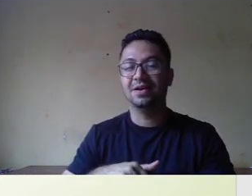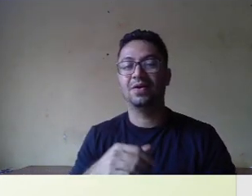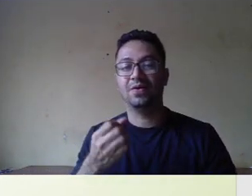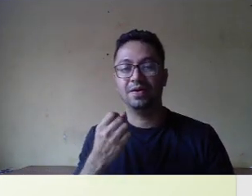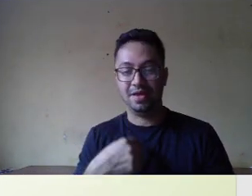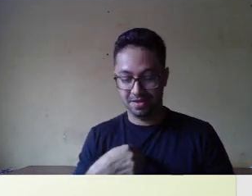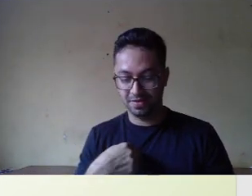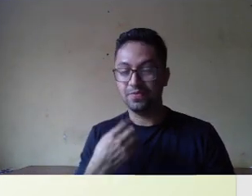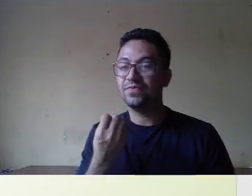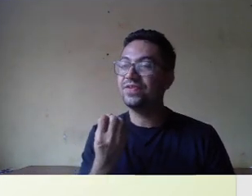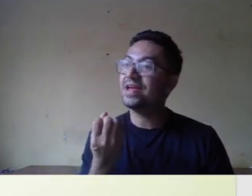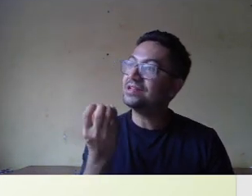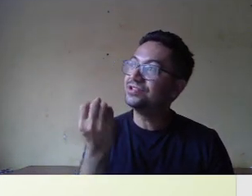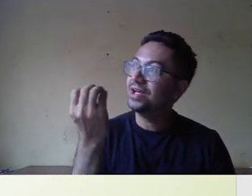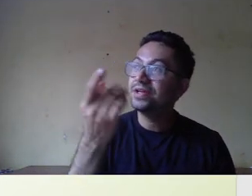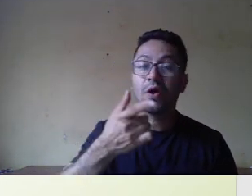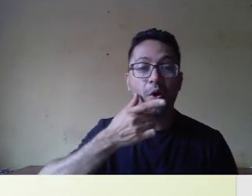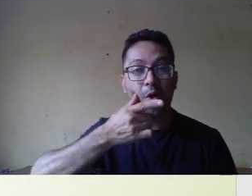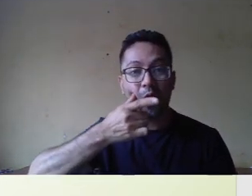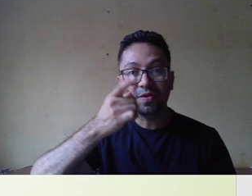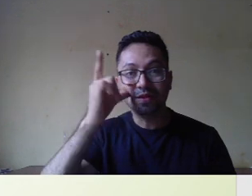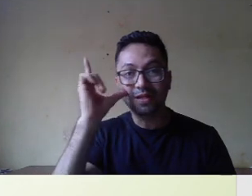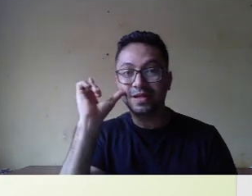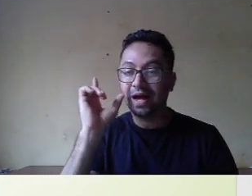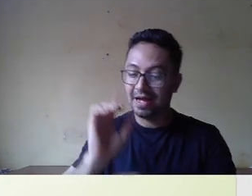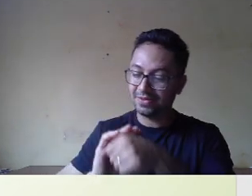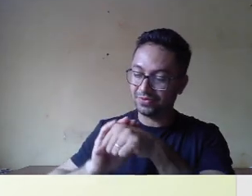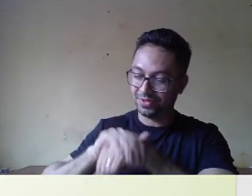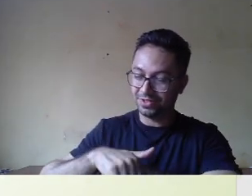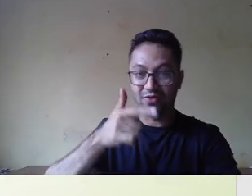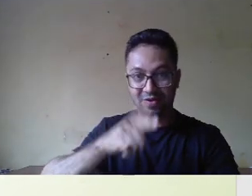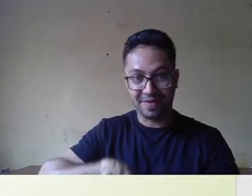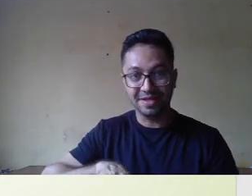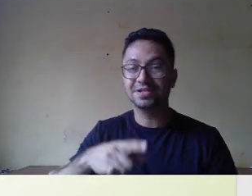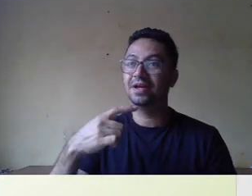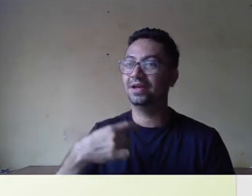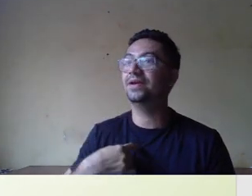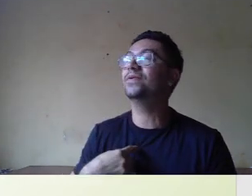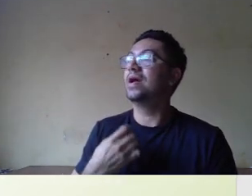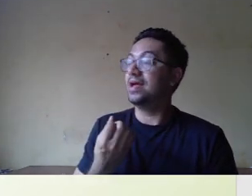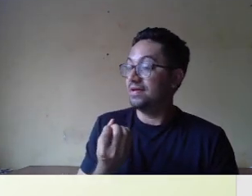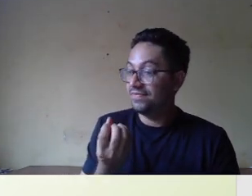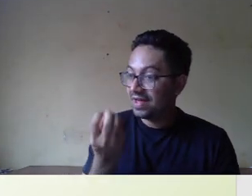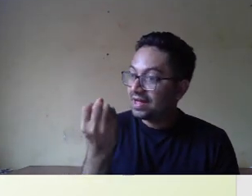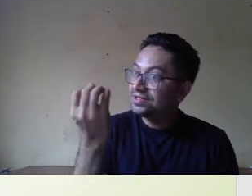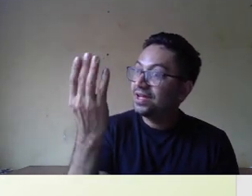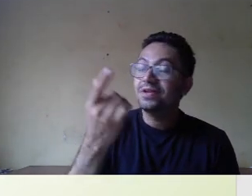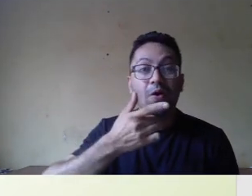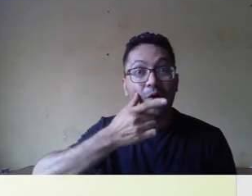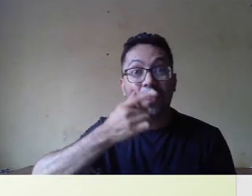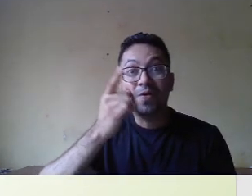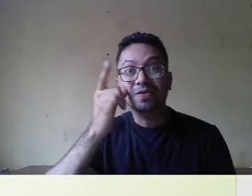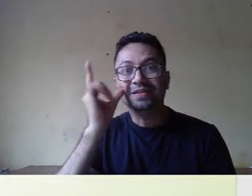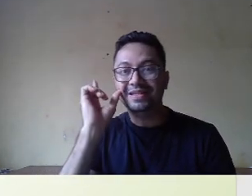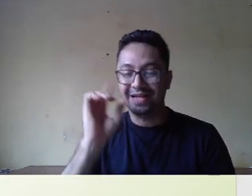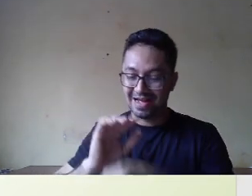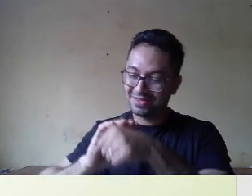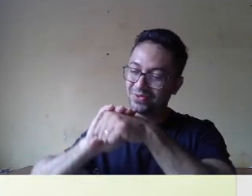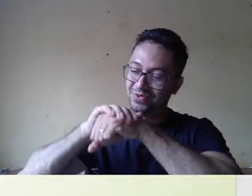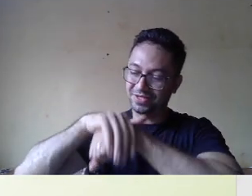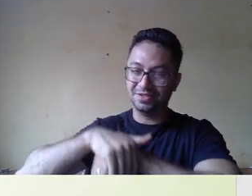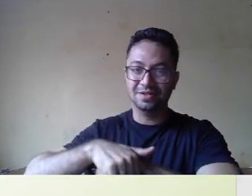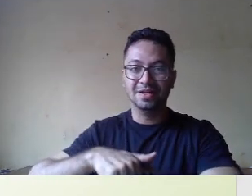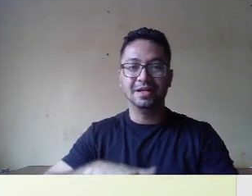né? Ó, eu viajei ontem à noite. Novamente, eu viajei ontem